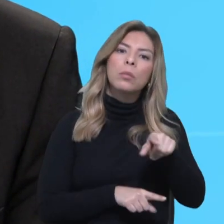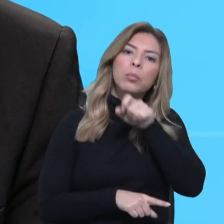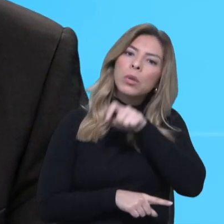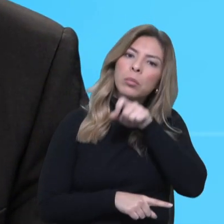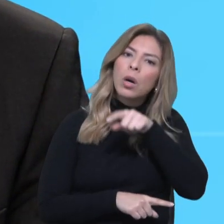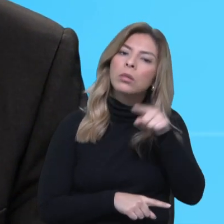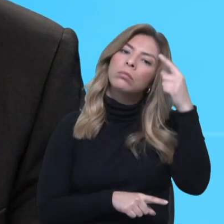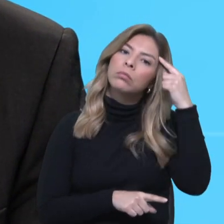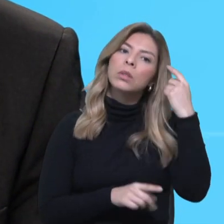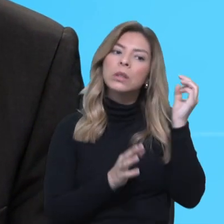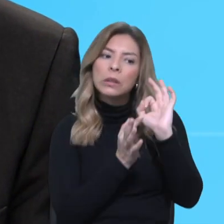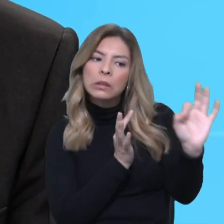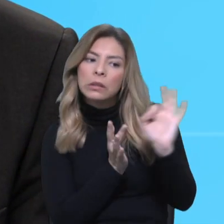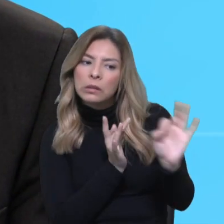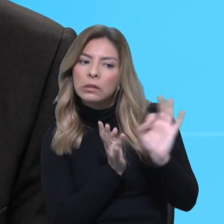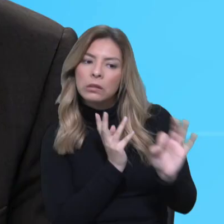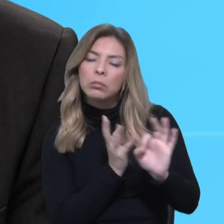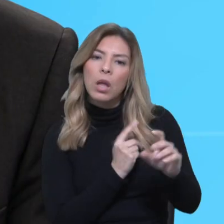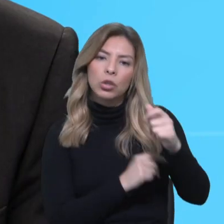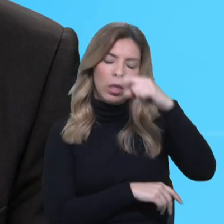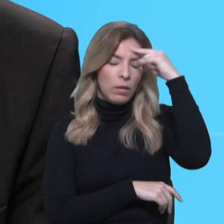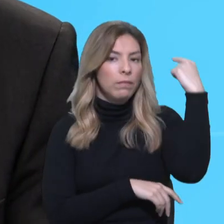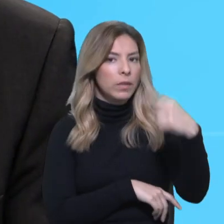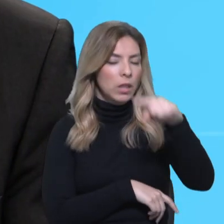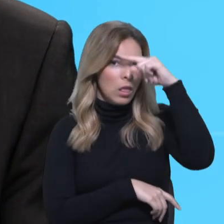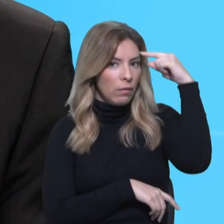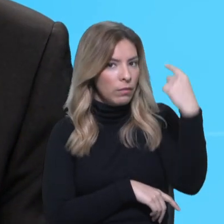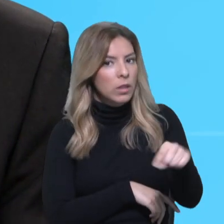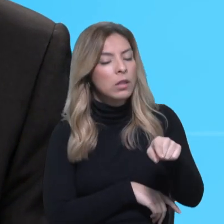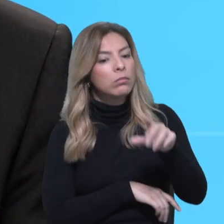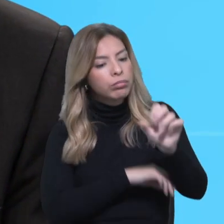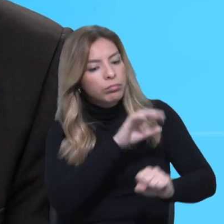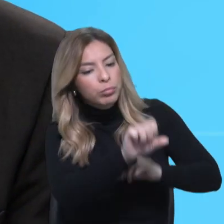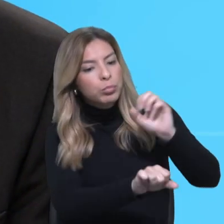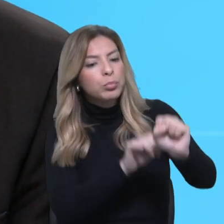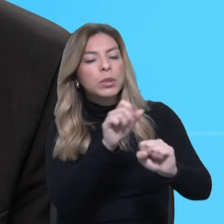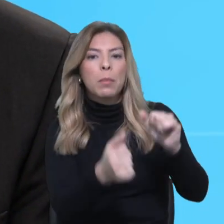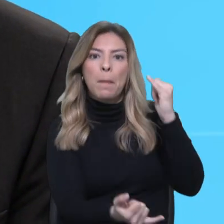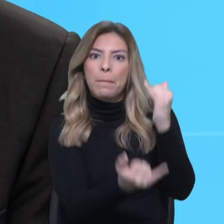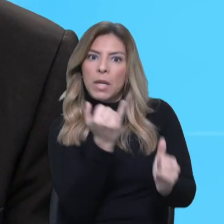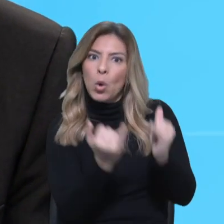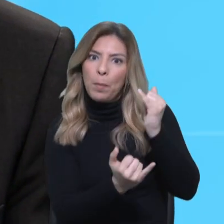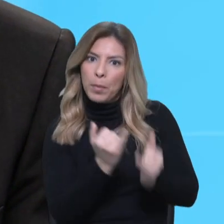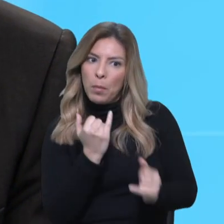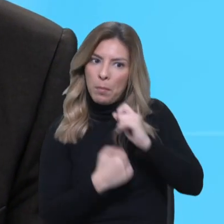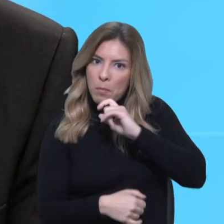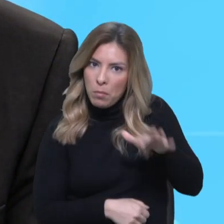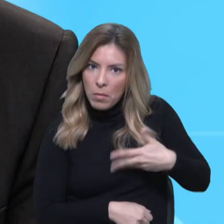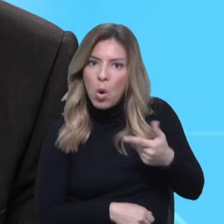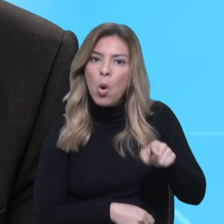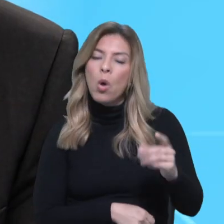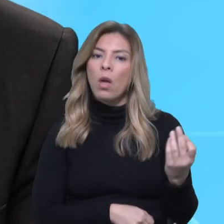muitas dificuldades, pode acarretar muitos perigos, mas que está